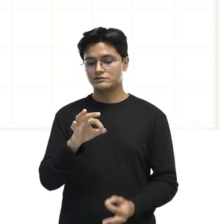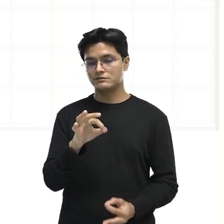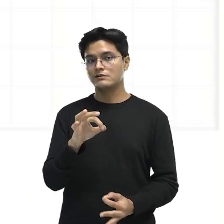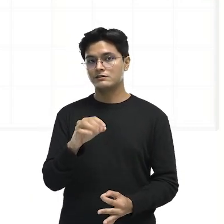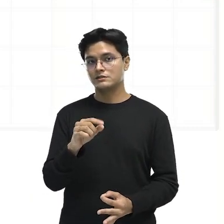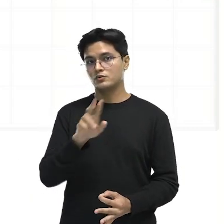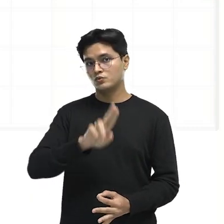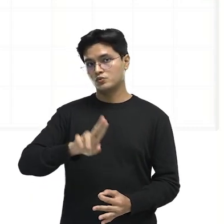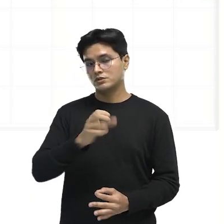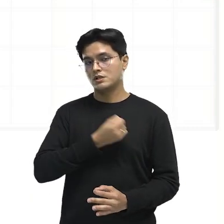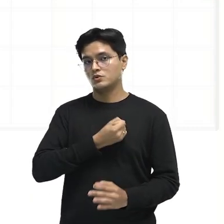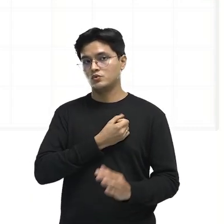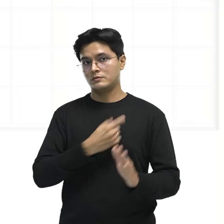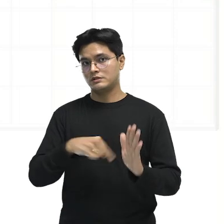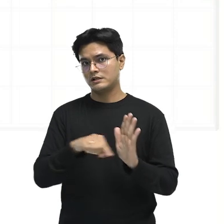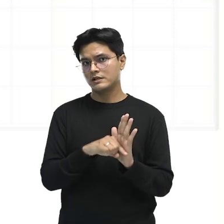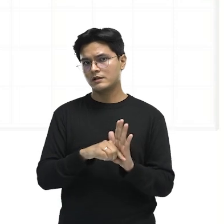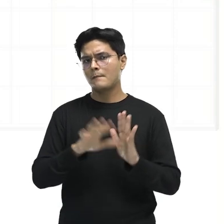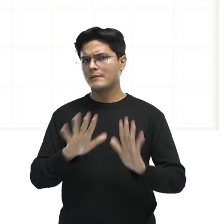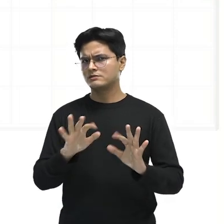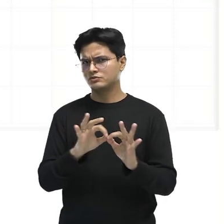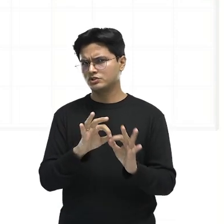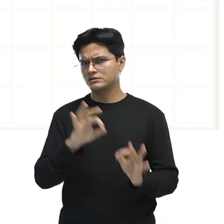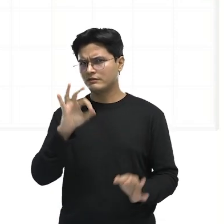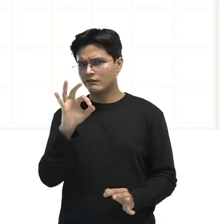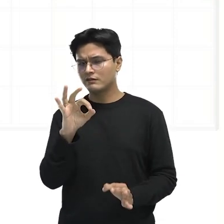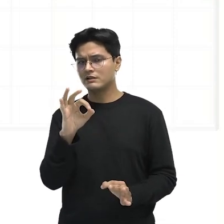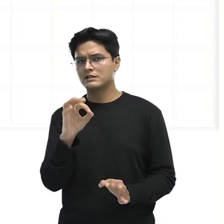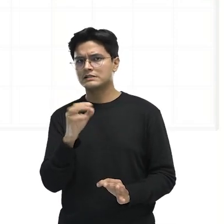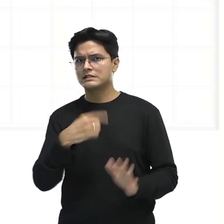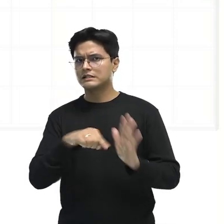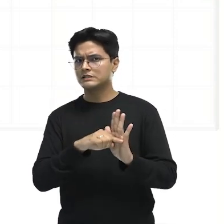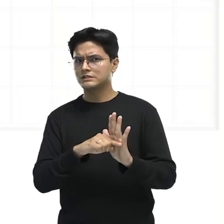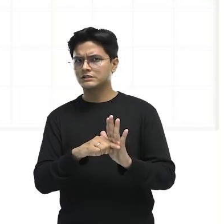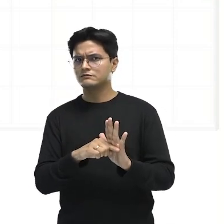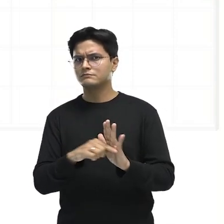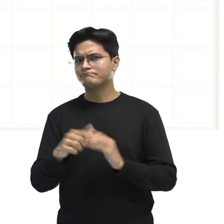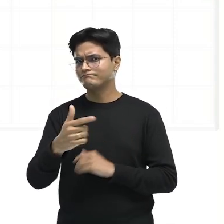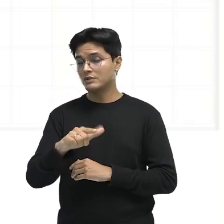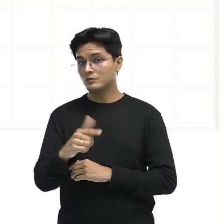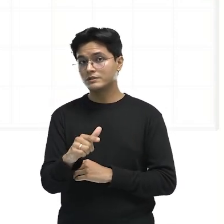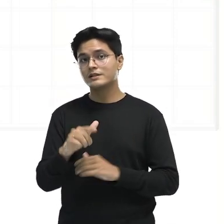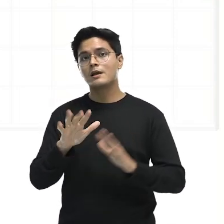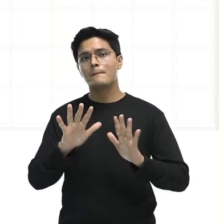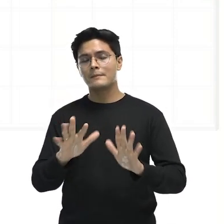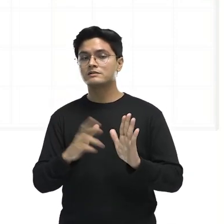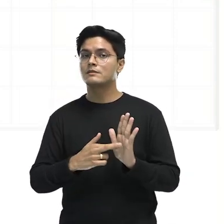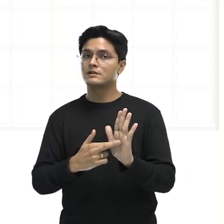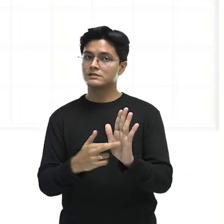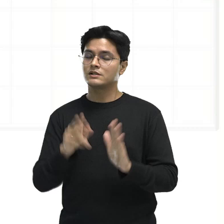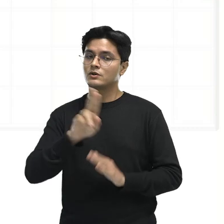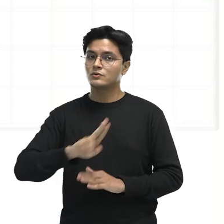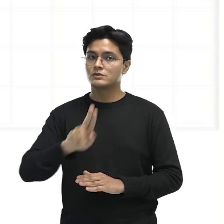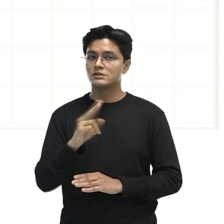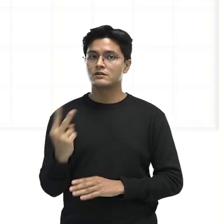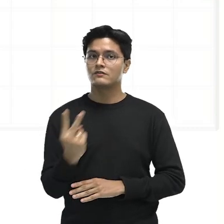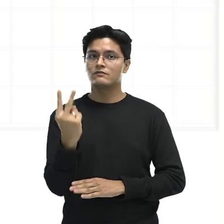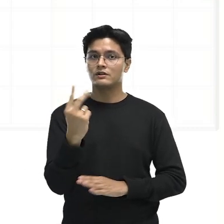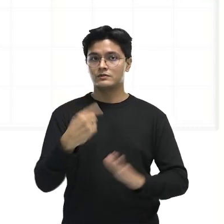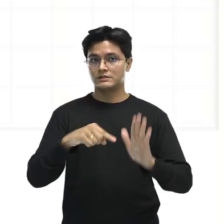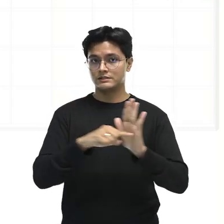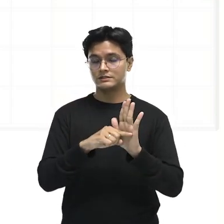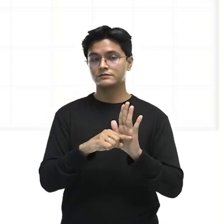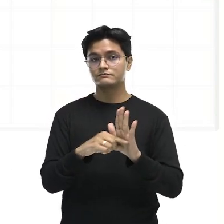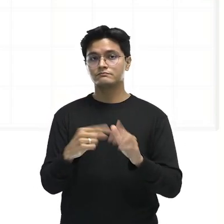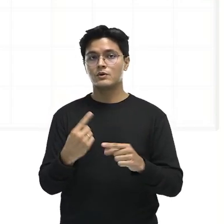negativas, entre aspas, tá? Porque não existe distância negativa, mas no caso aqui a gente vai representar como sendo valores negativos,